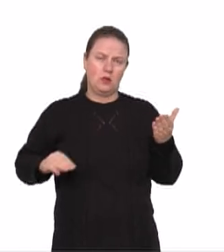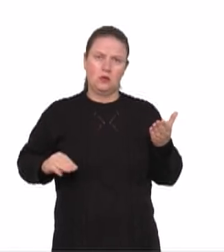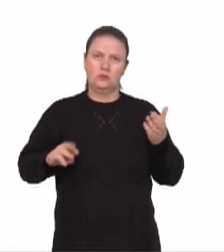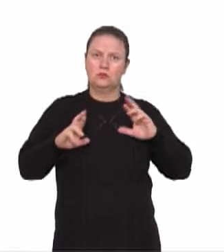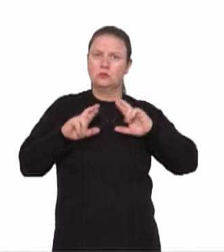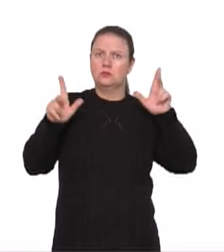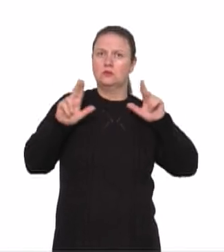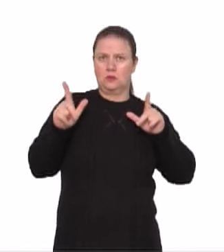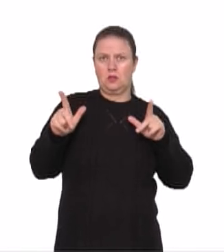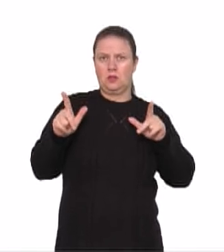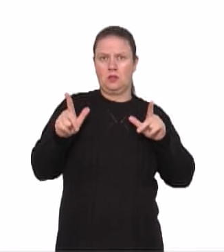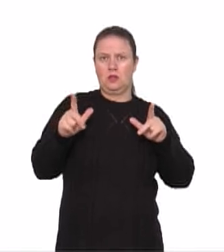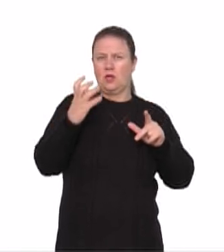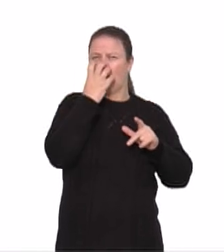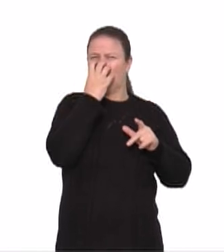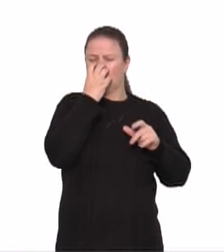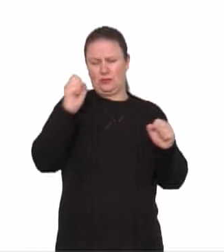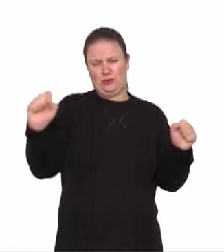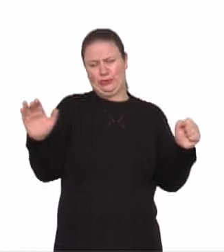cães na rua.